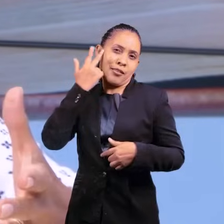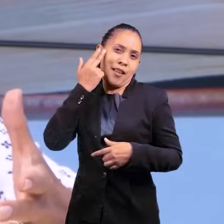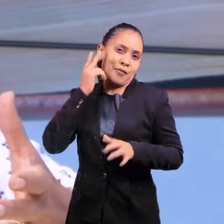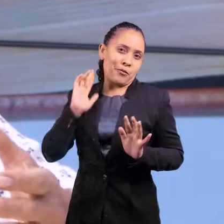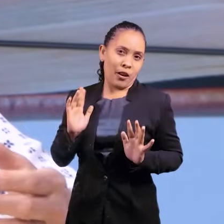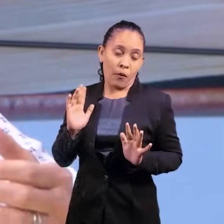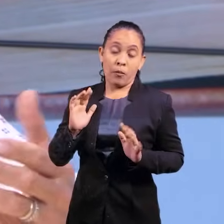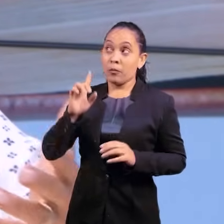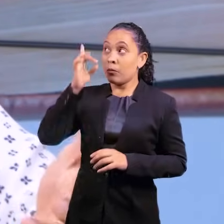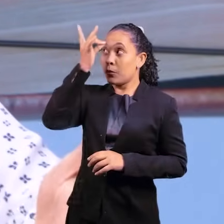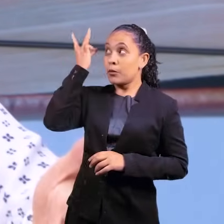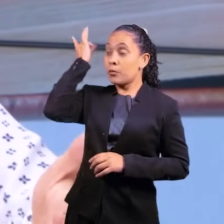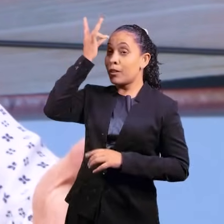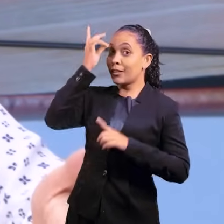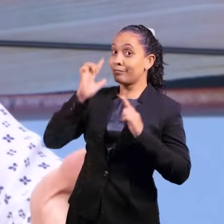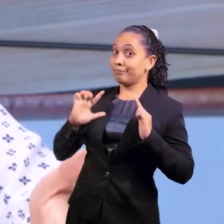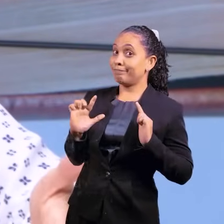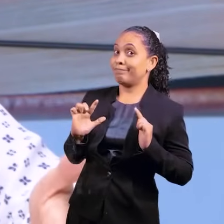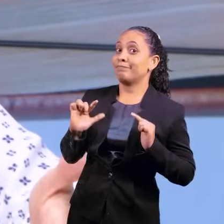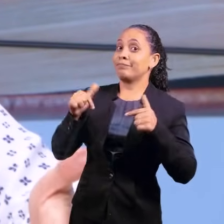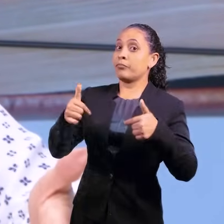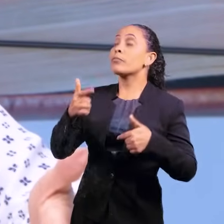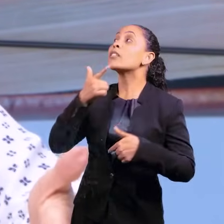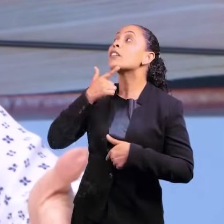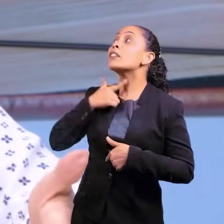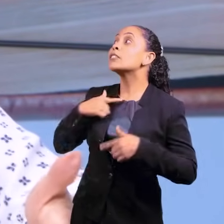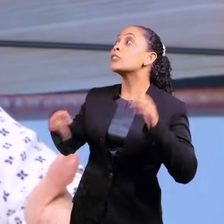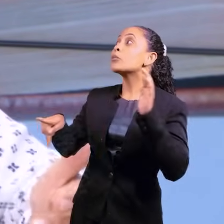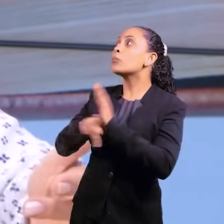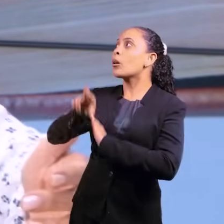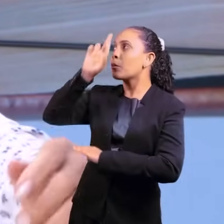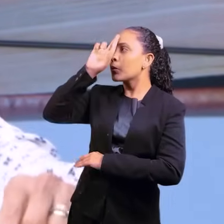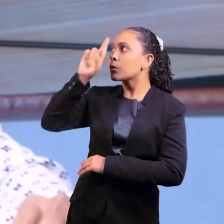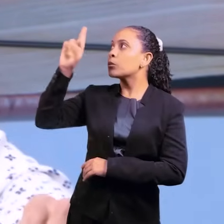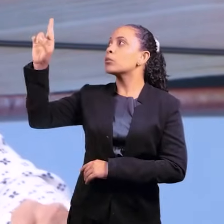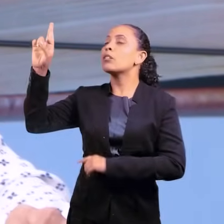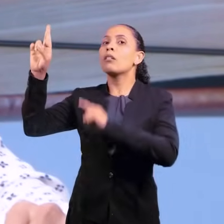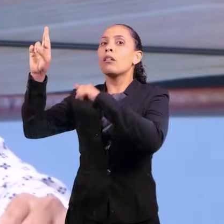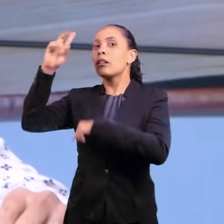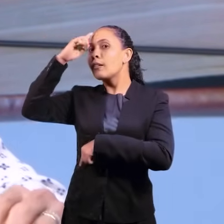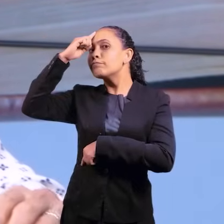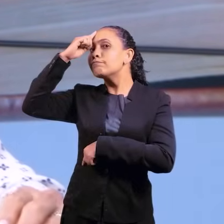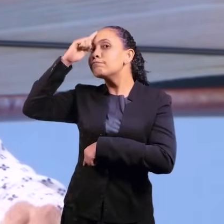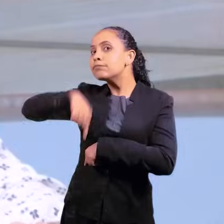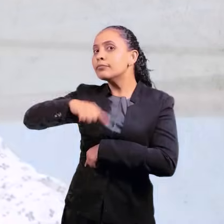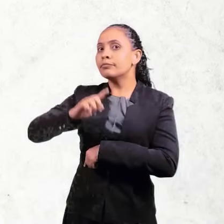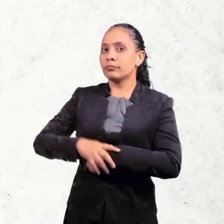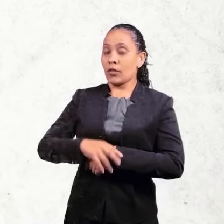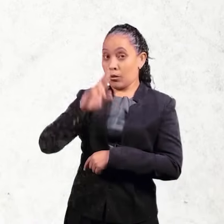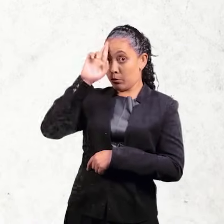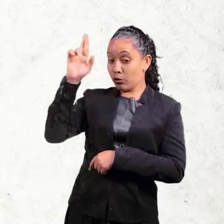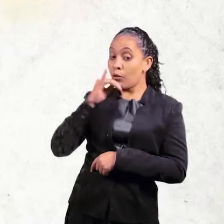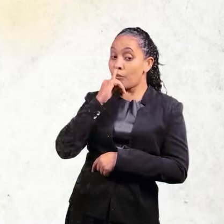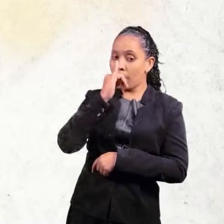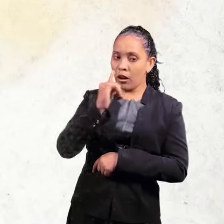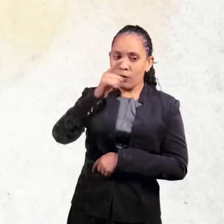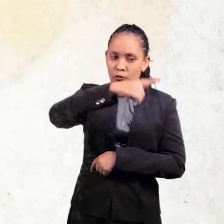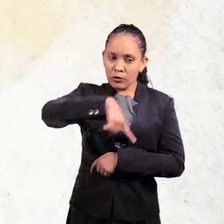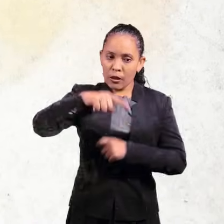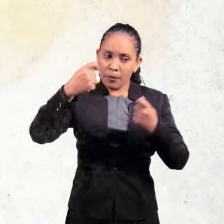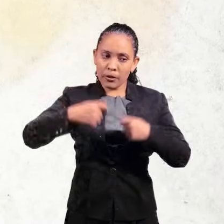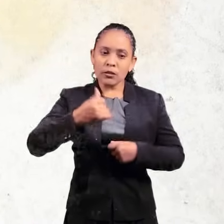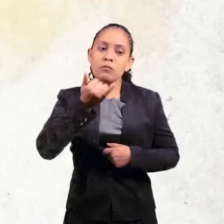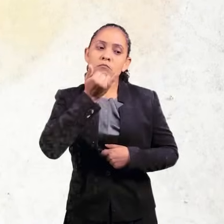do Senhor, de submissão à vontade do Senhor, porque é uma ordenança do Senhor. Jesus fala assim, perdoai-vos uns